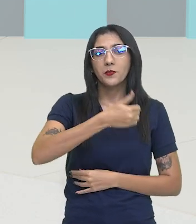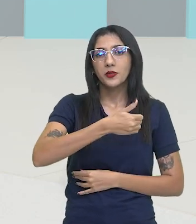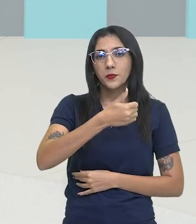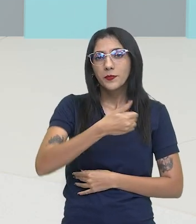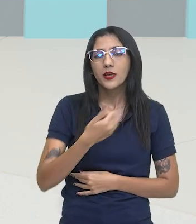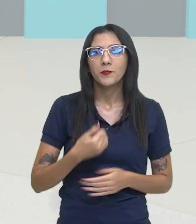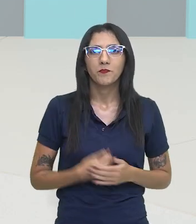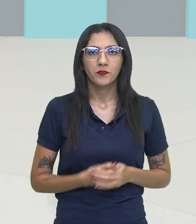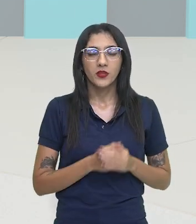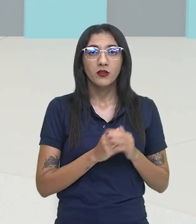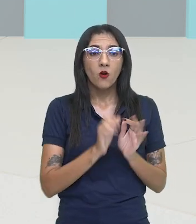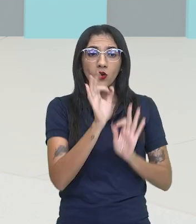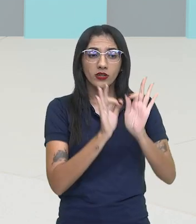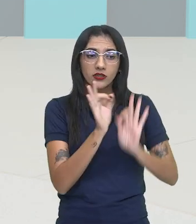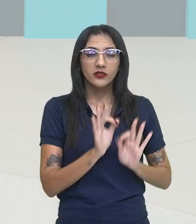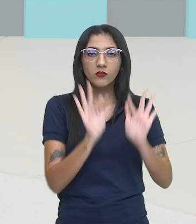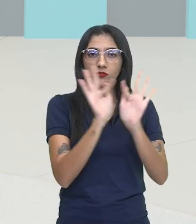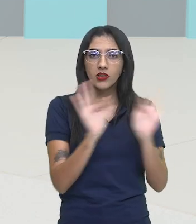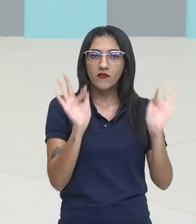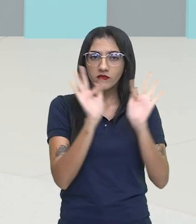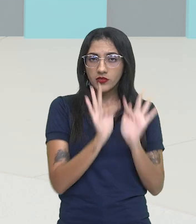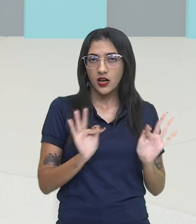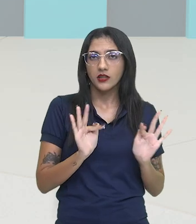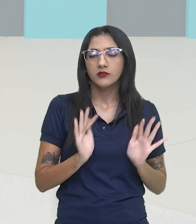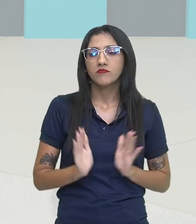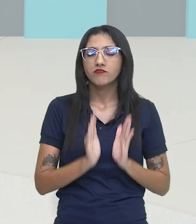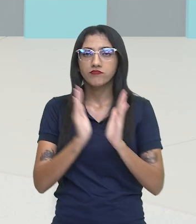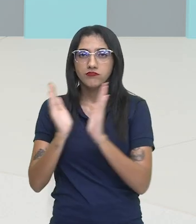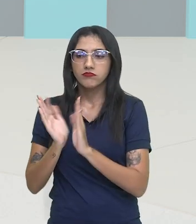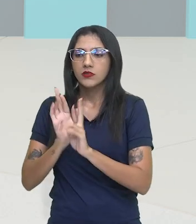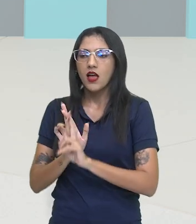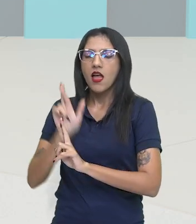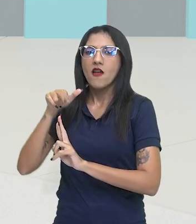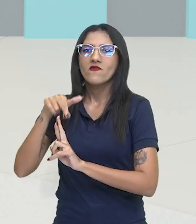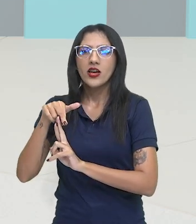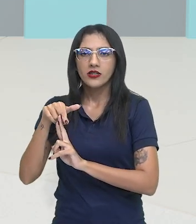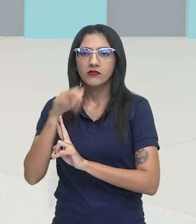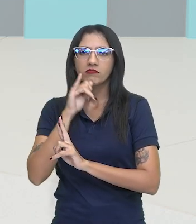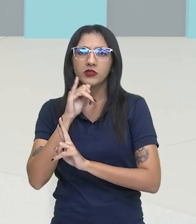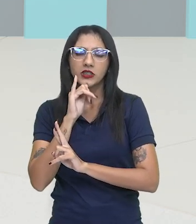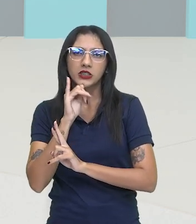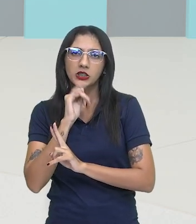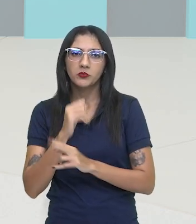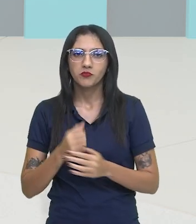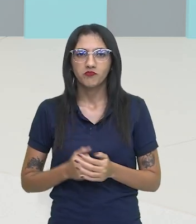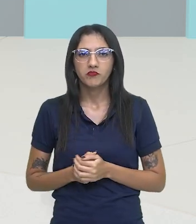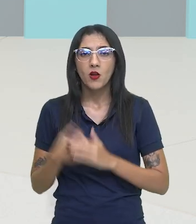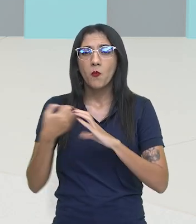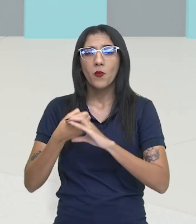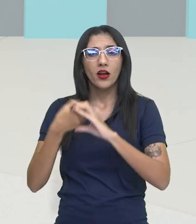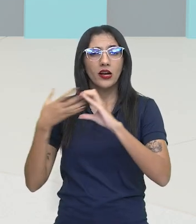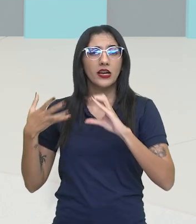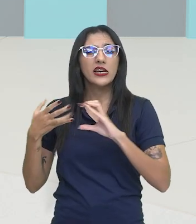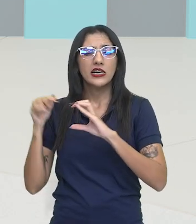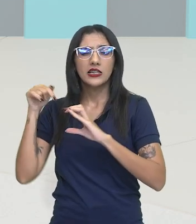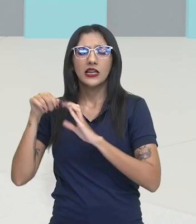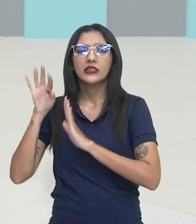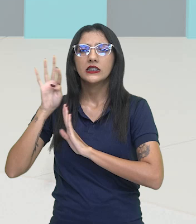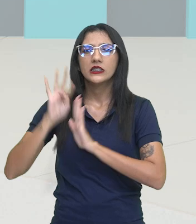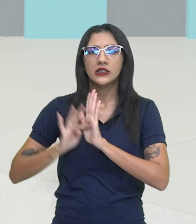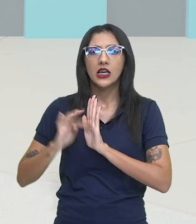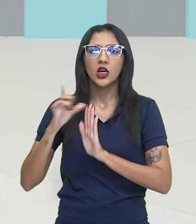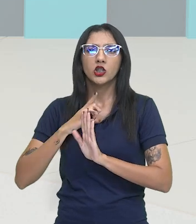as frases do texto e a referencial, aquela em que um componente da superfície do texto